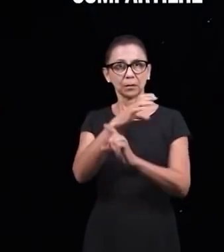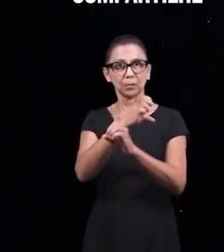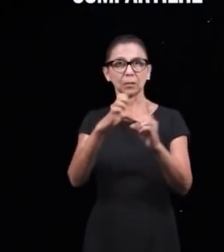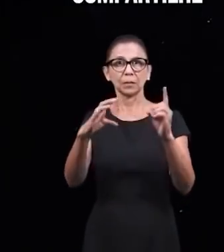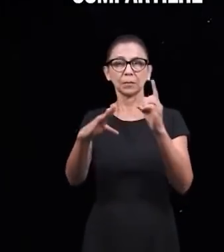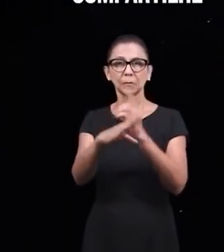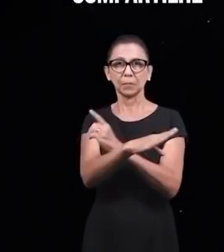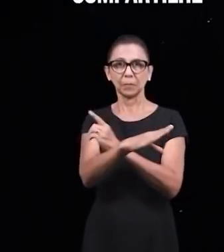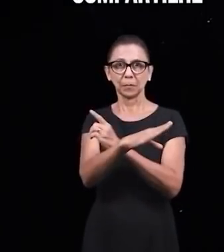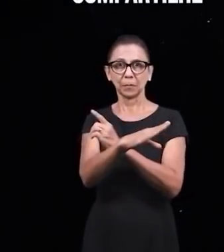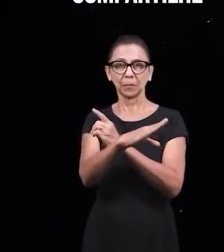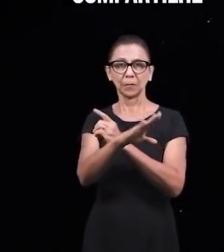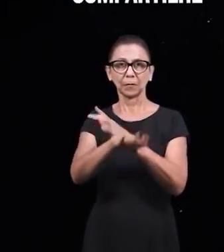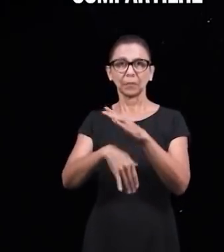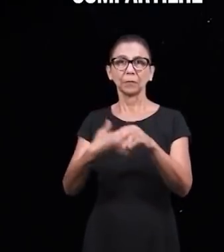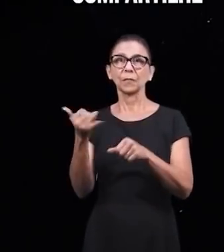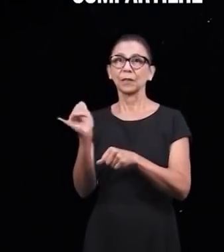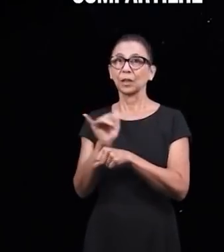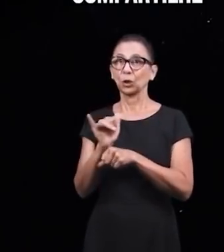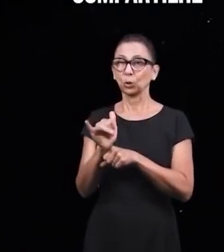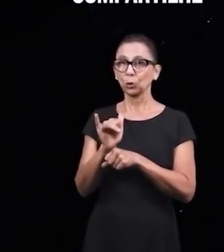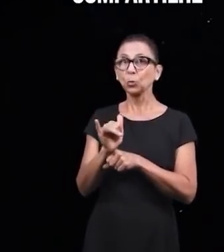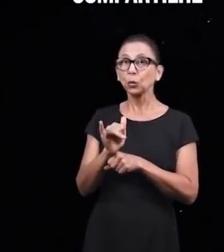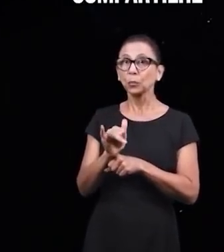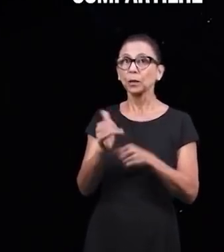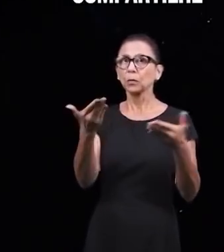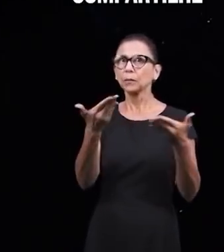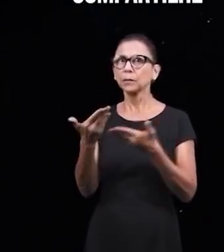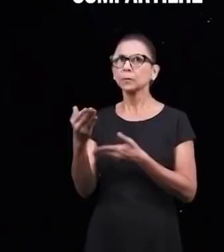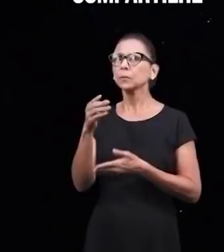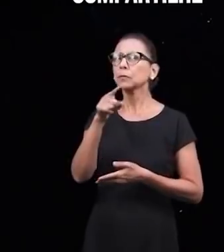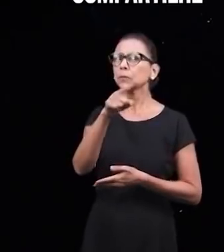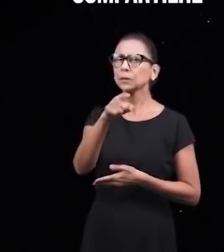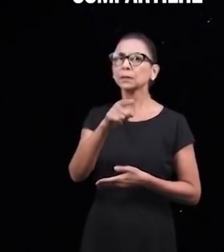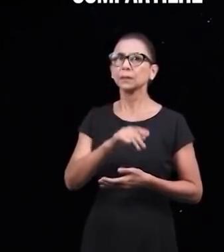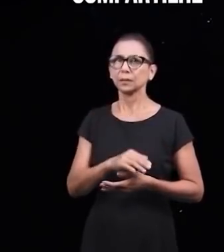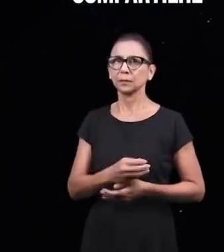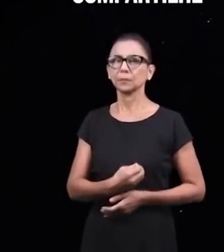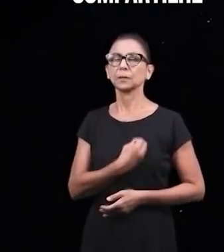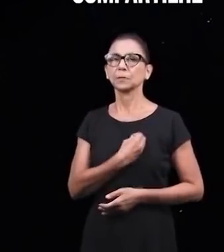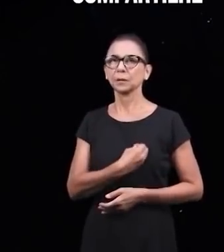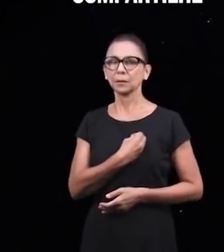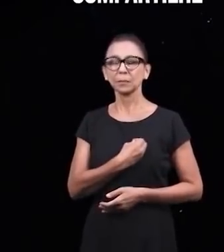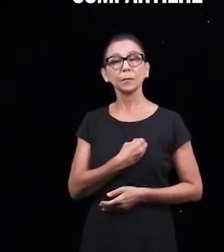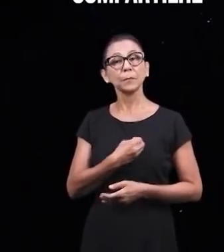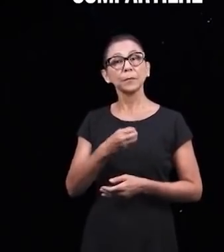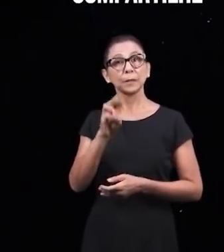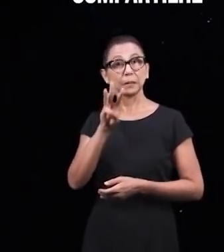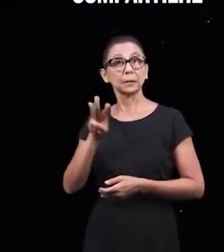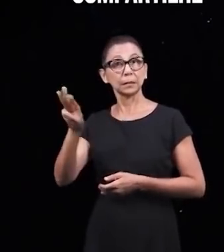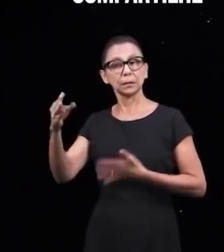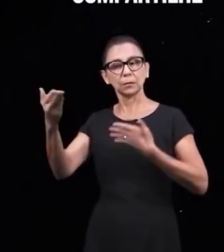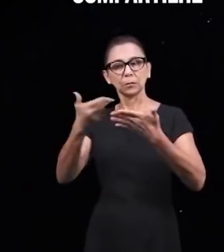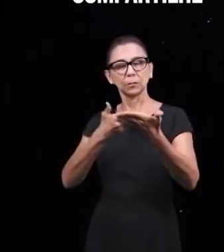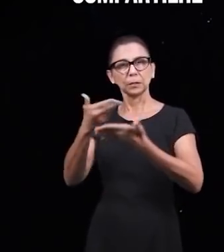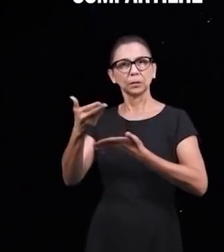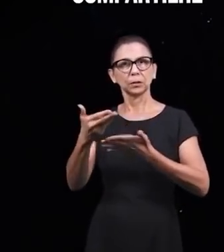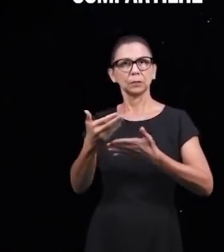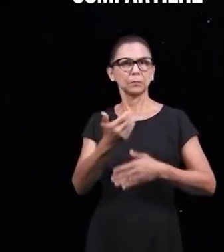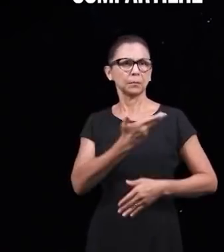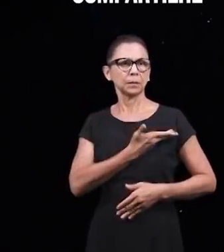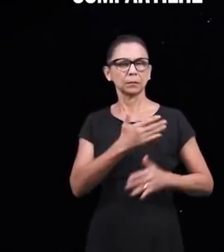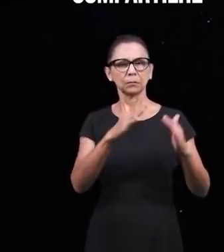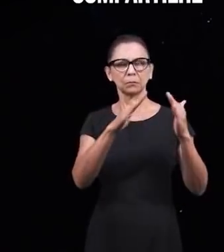Dominical, transmitidas por esse canal. Convidamos você e sua família para participarem. Compartilhe esse link, passe